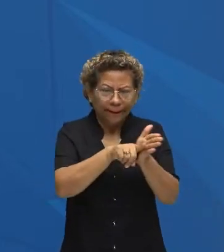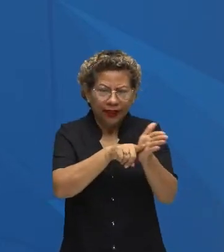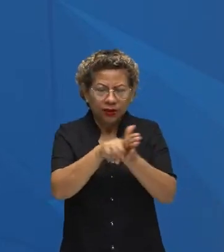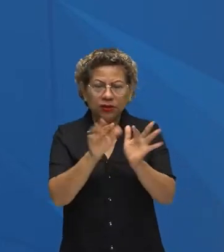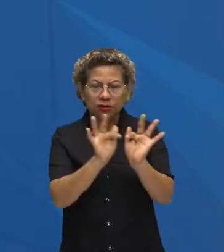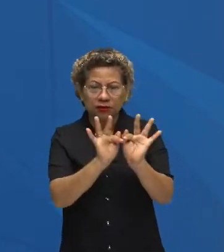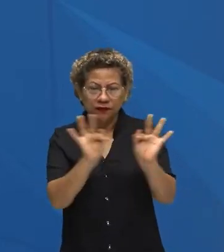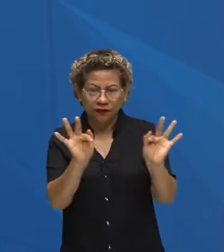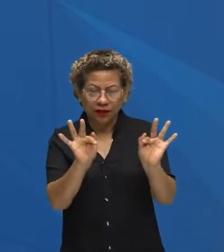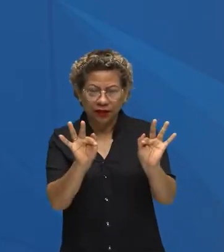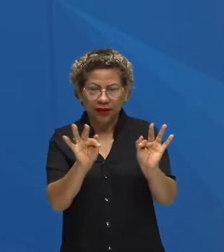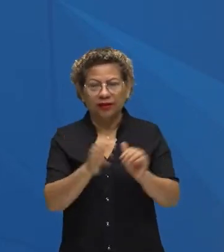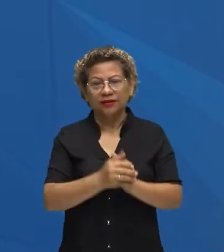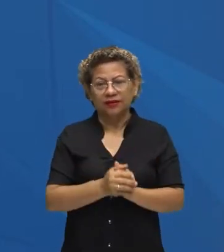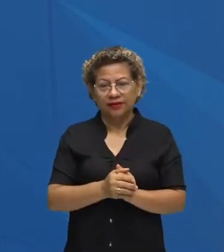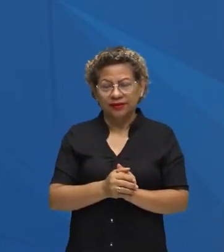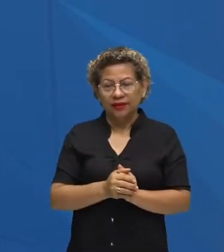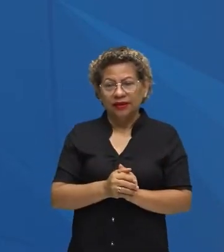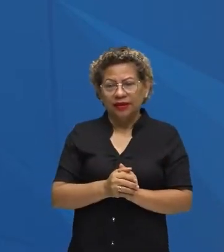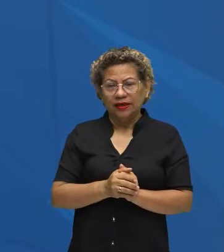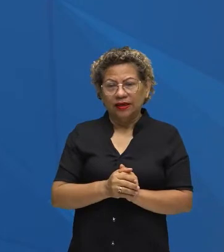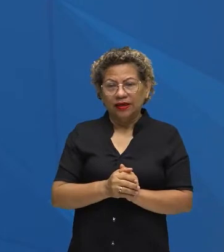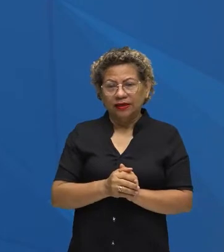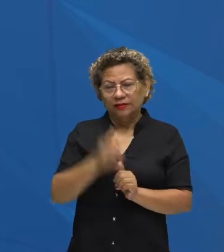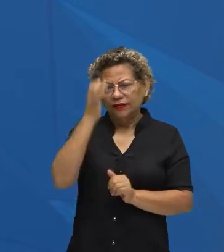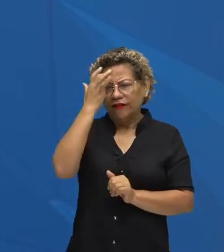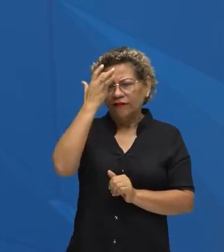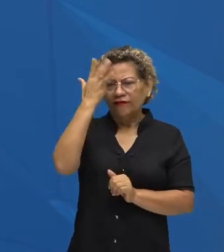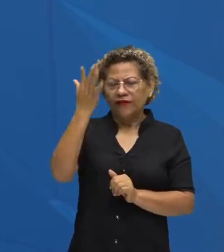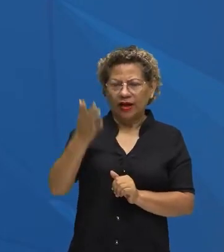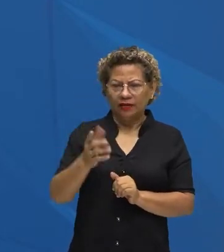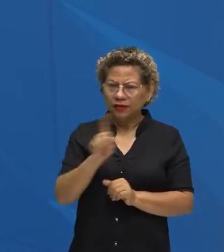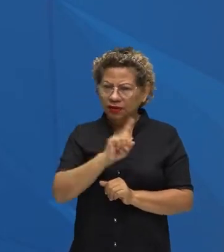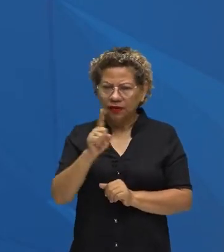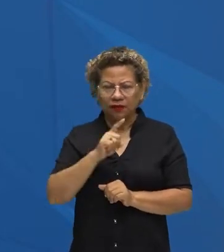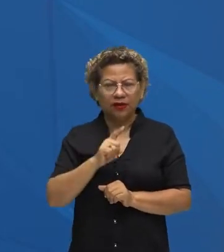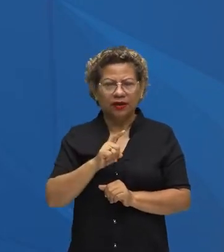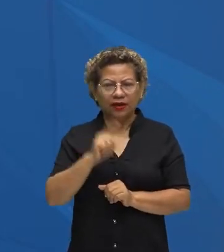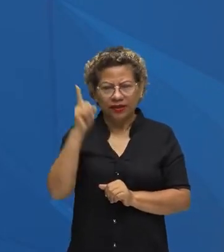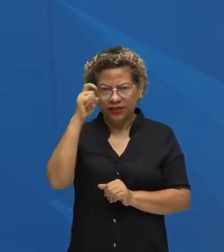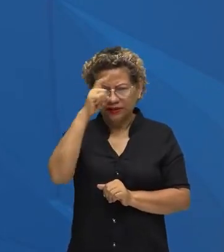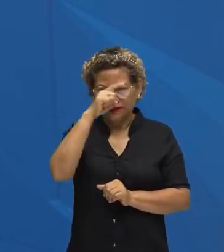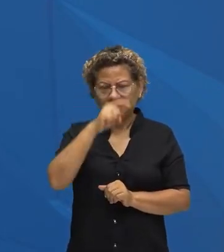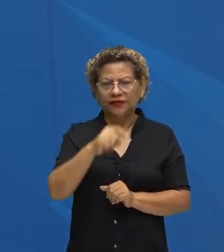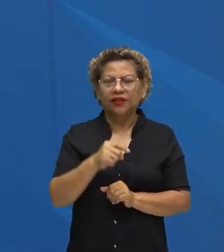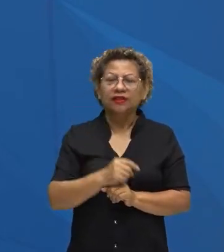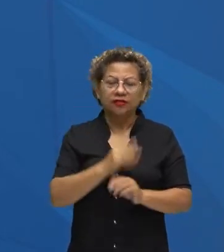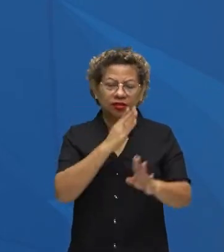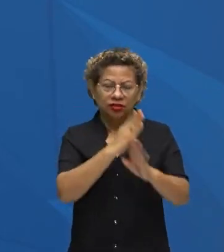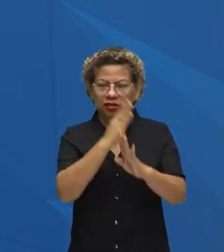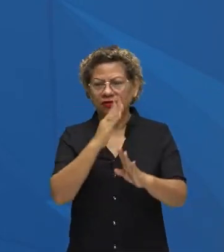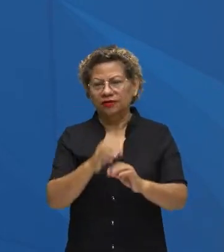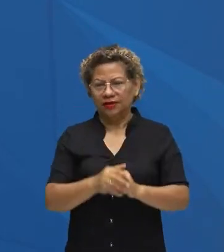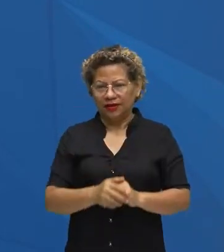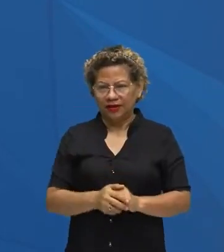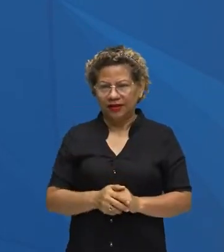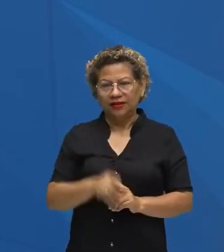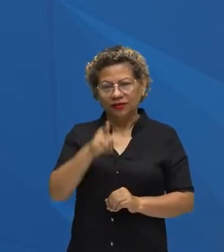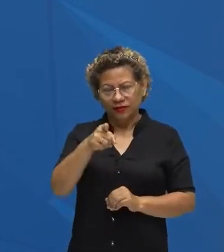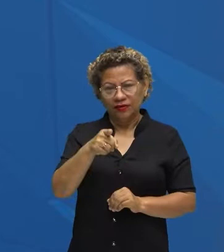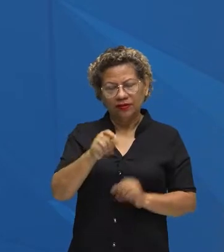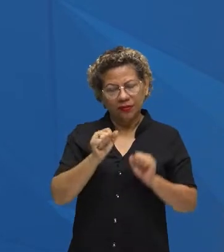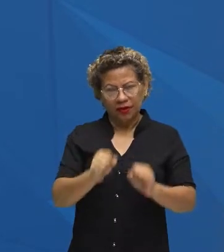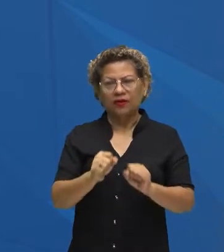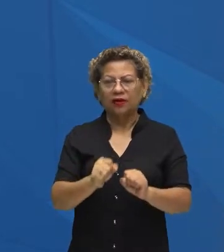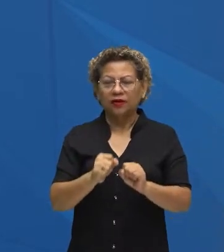Eles não são difíceis de achar. E aí a gente quer saber de você aqui na primeira enquete. Então, participa aí respondendo